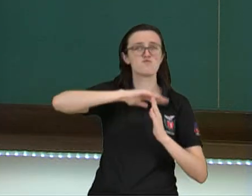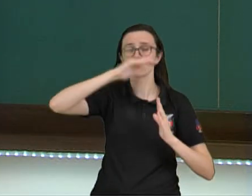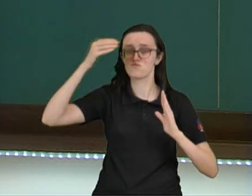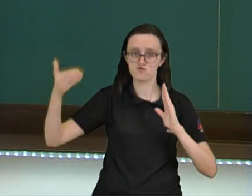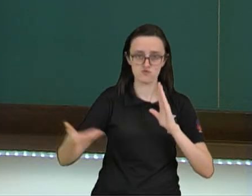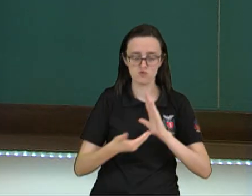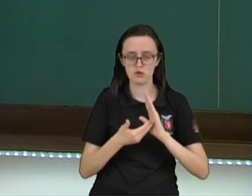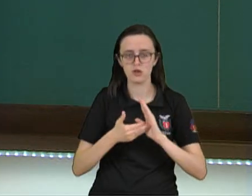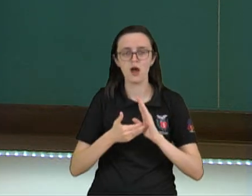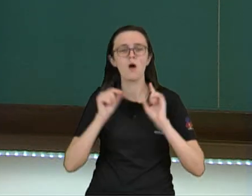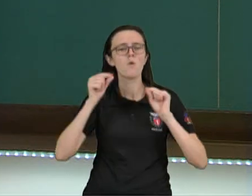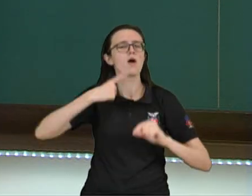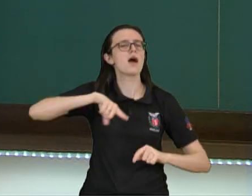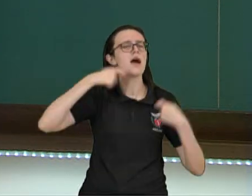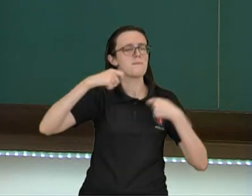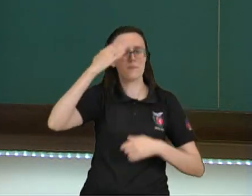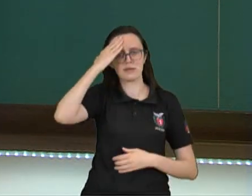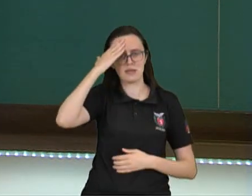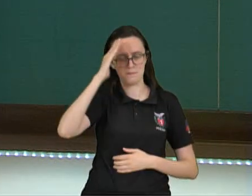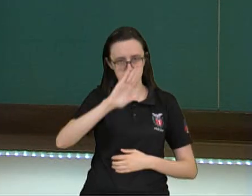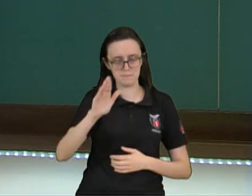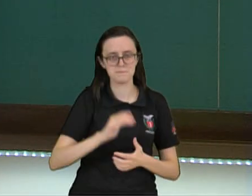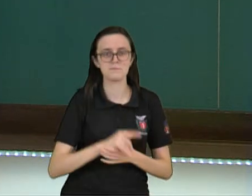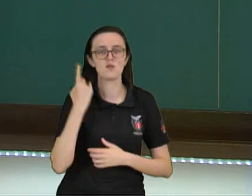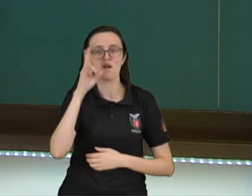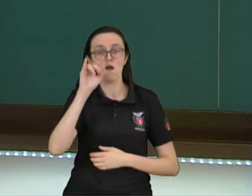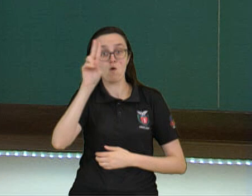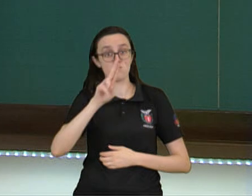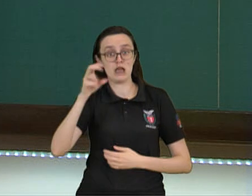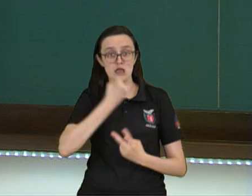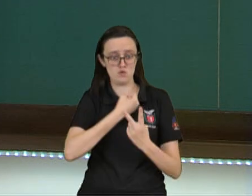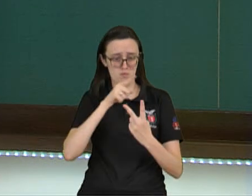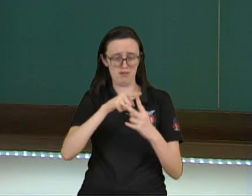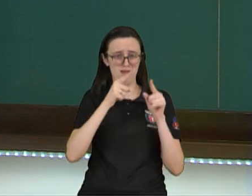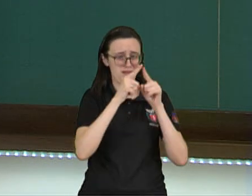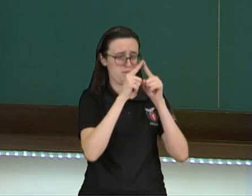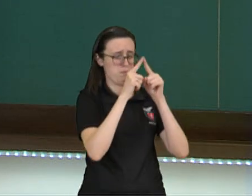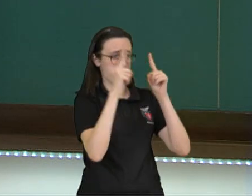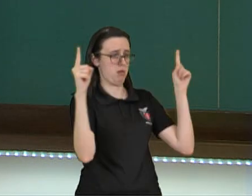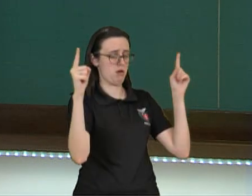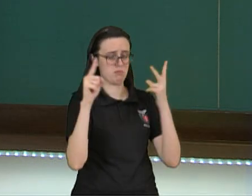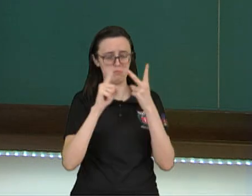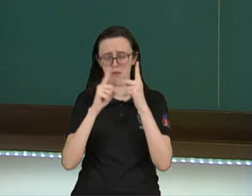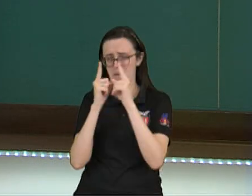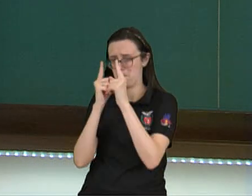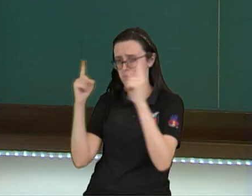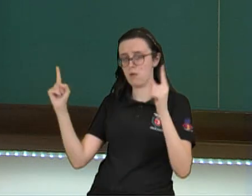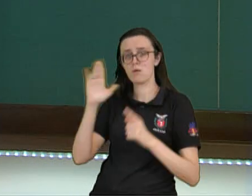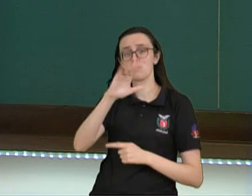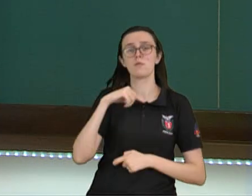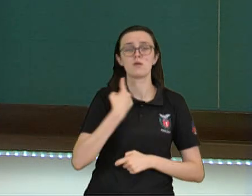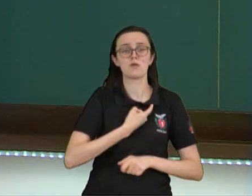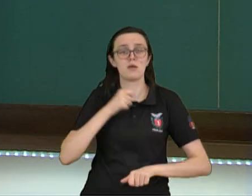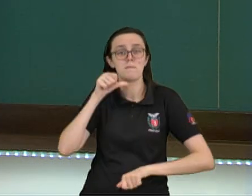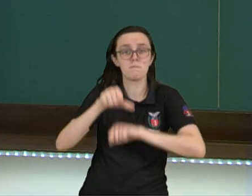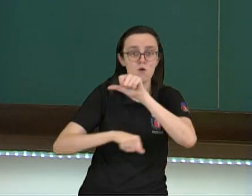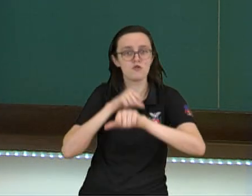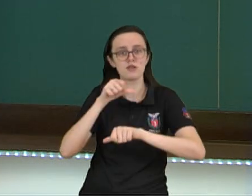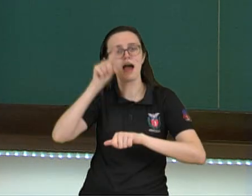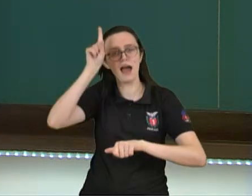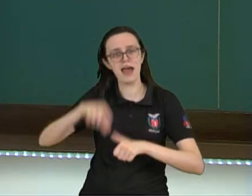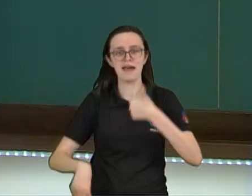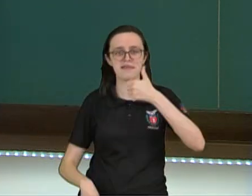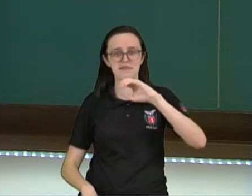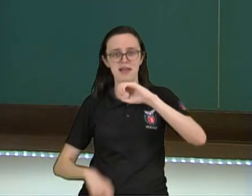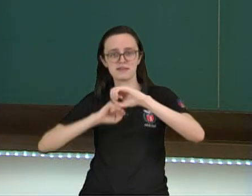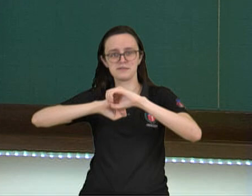precisamos saber, gente? Nós vamos operar com esses números muito grandes. Então, vamos transformar ele em notação científica,